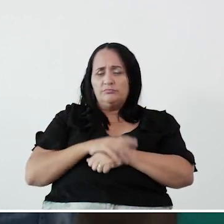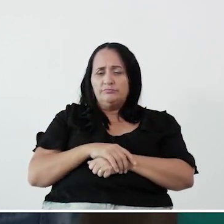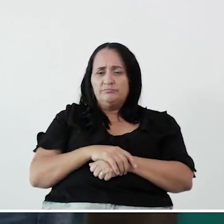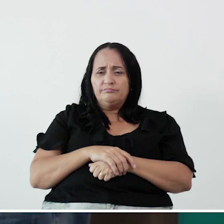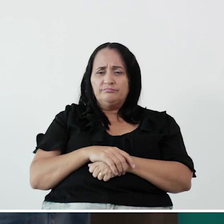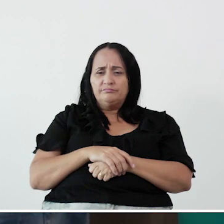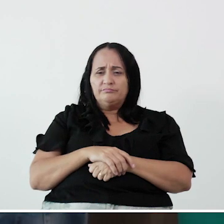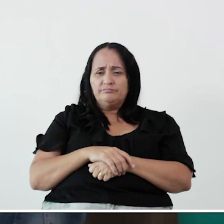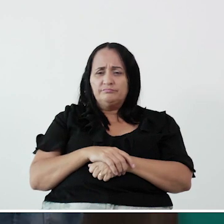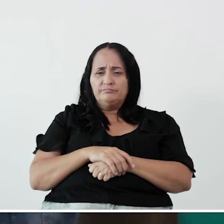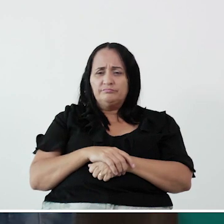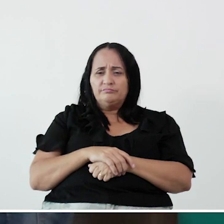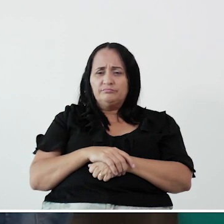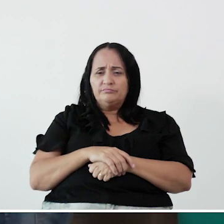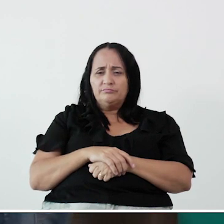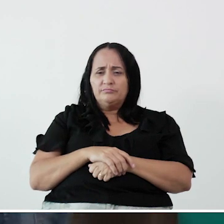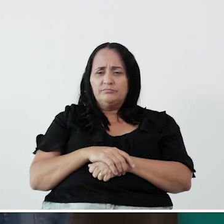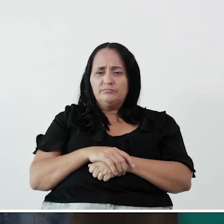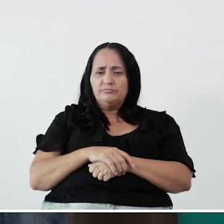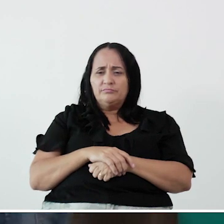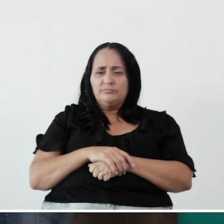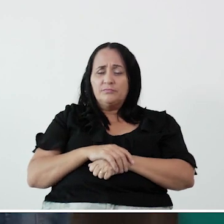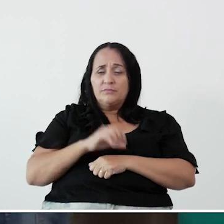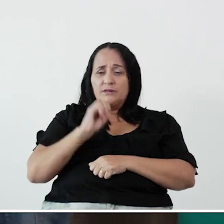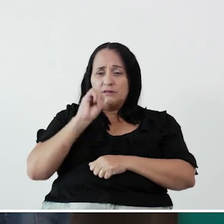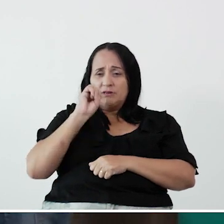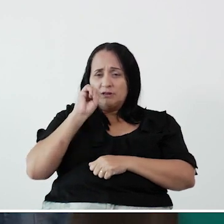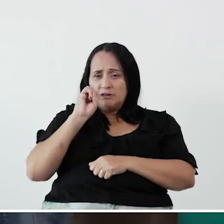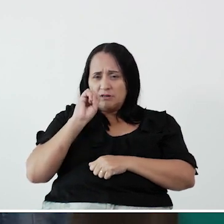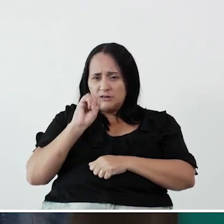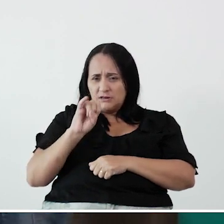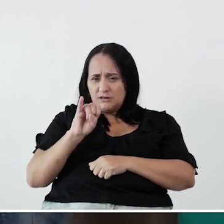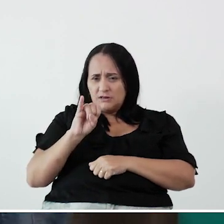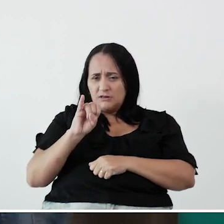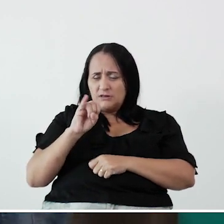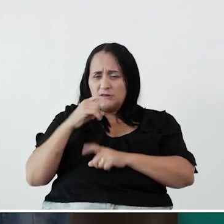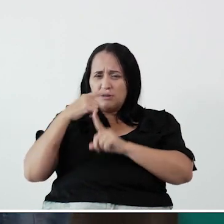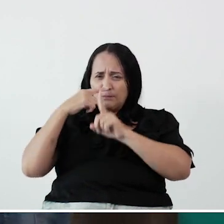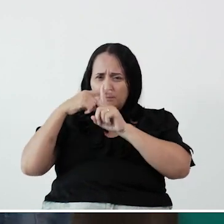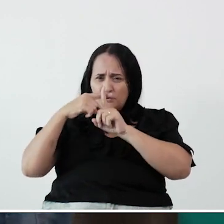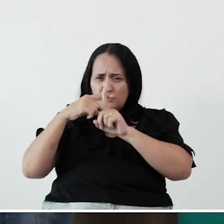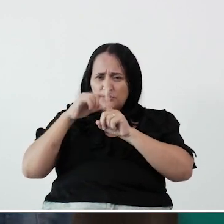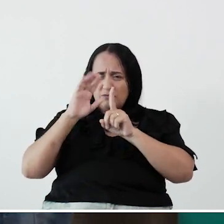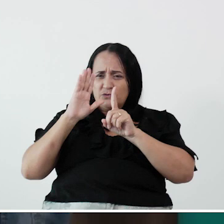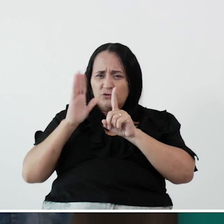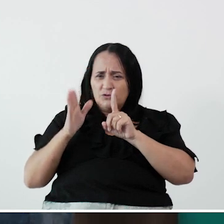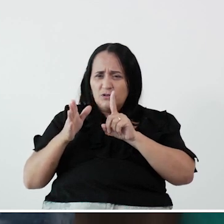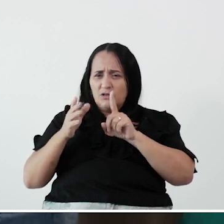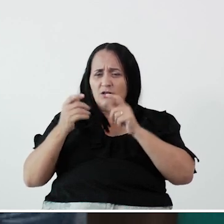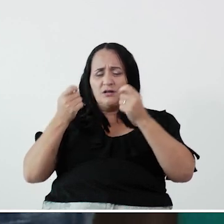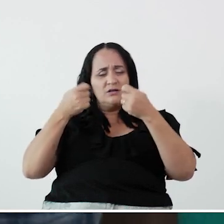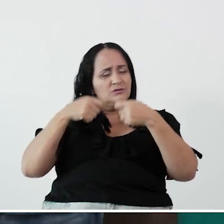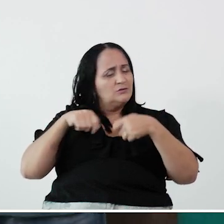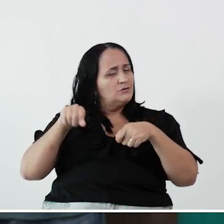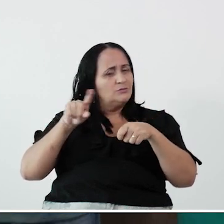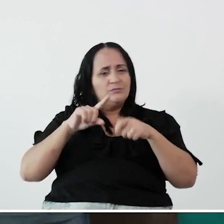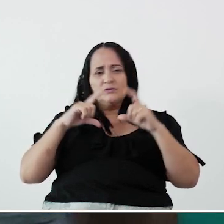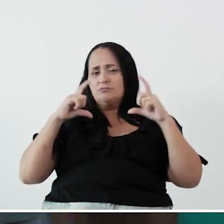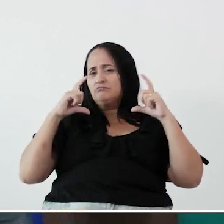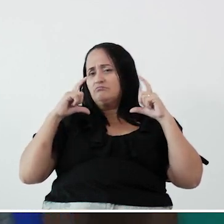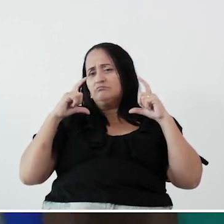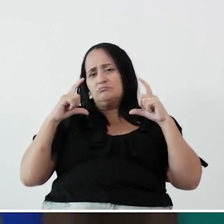4. Lembrando-se que quando o número é positivo, neste caso da operação, eu ponho o